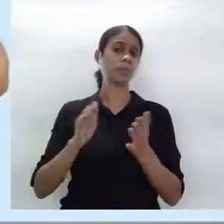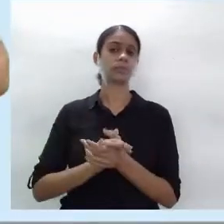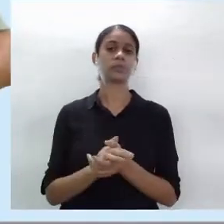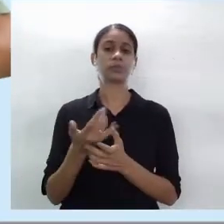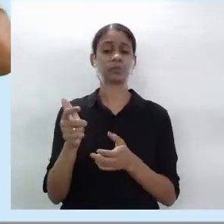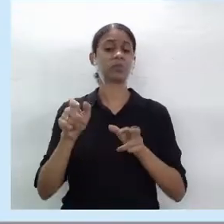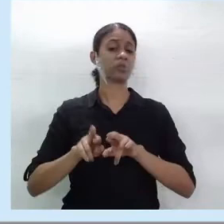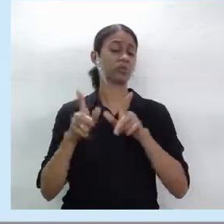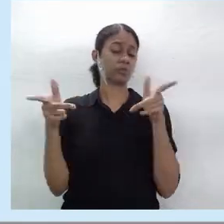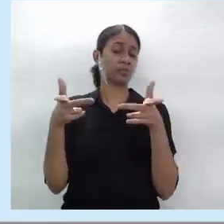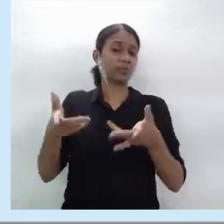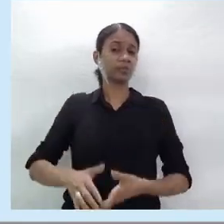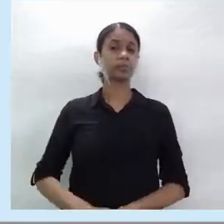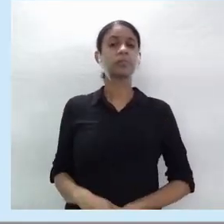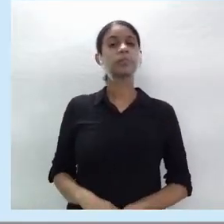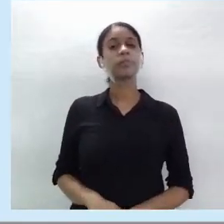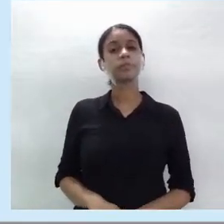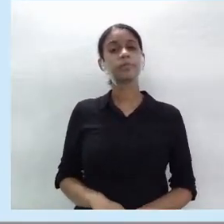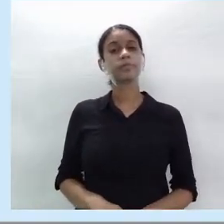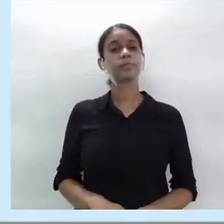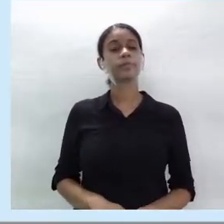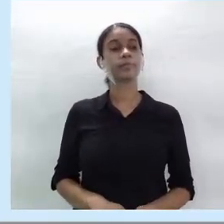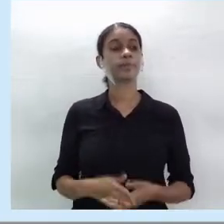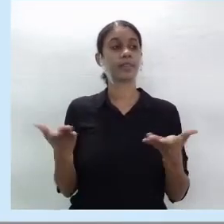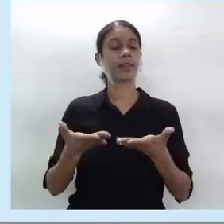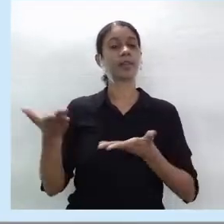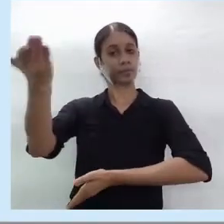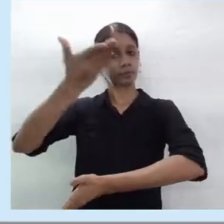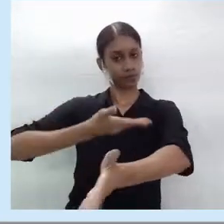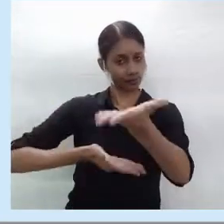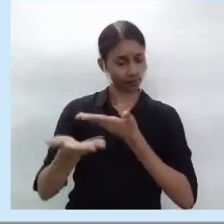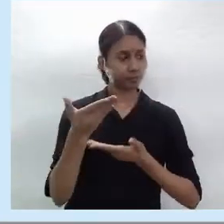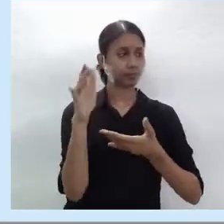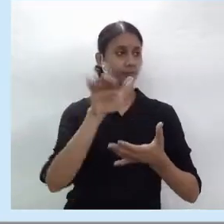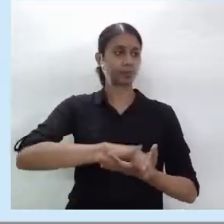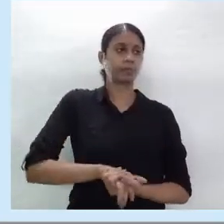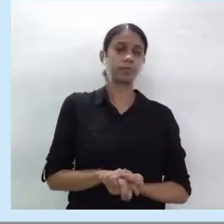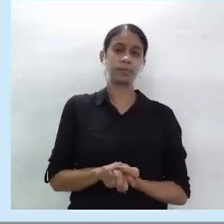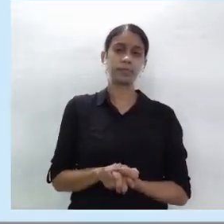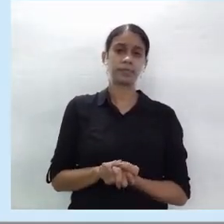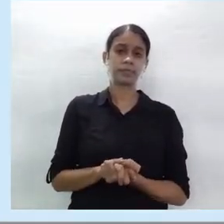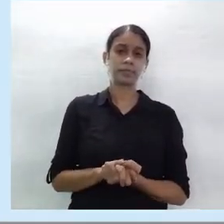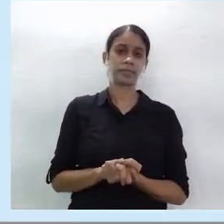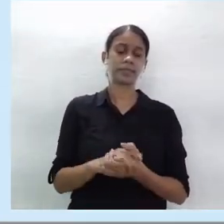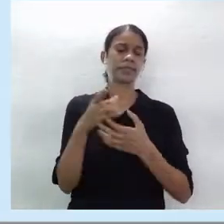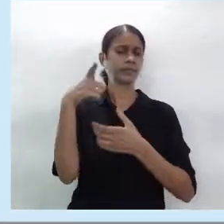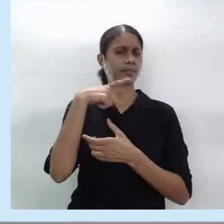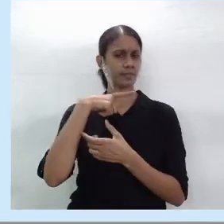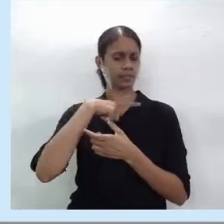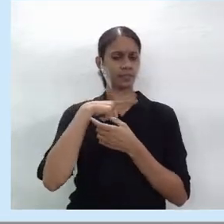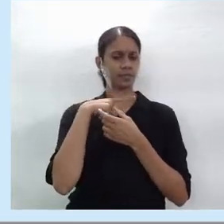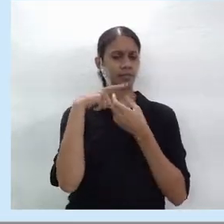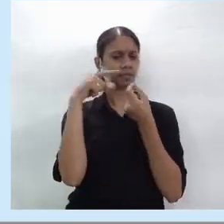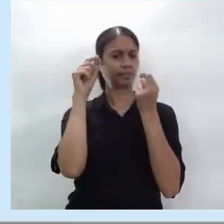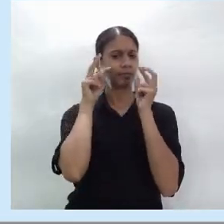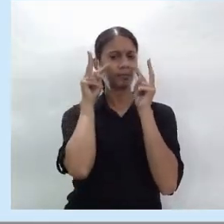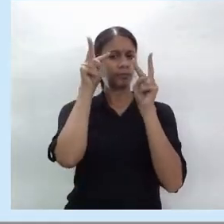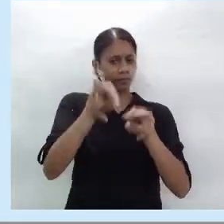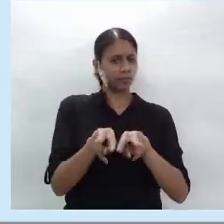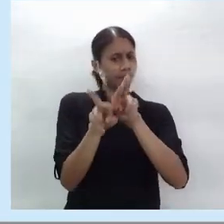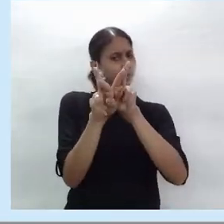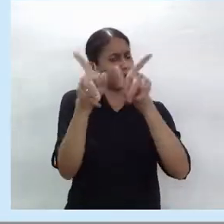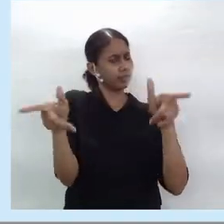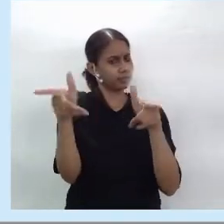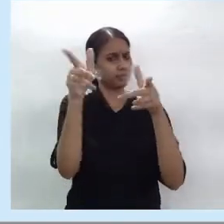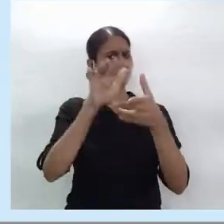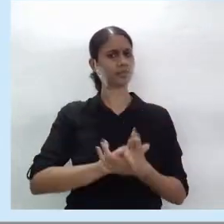mim. Agora, quais são as relações que vão determinar essas